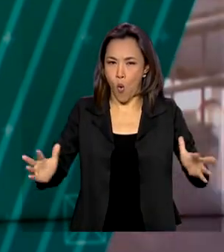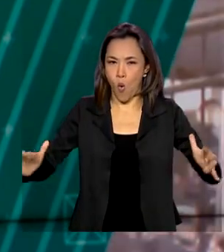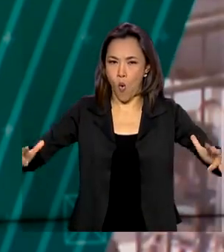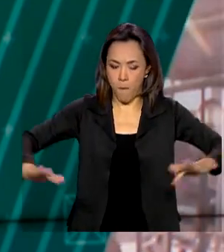mais feios